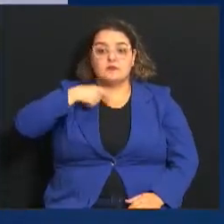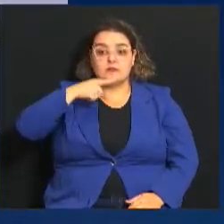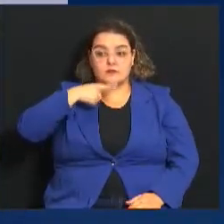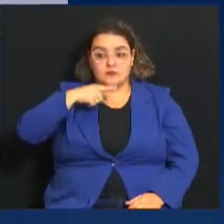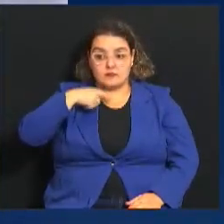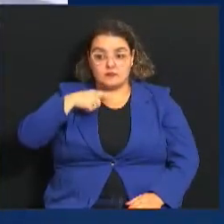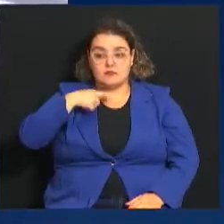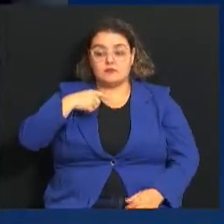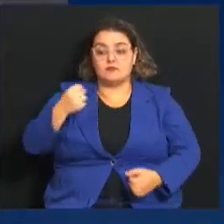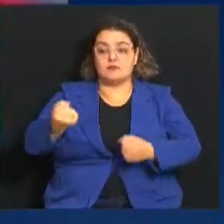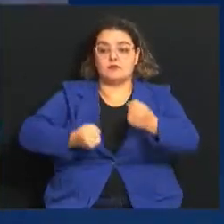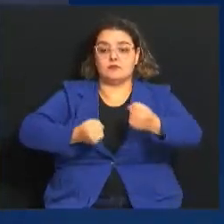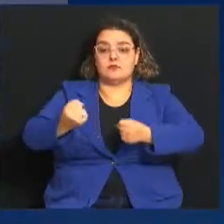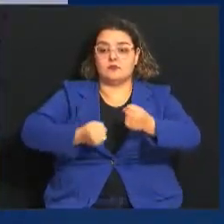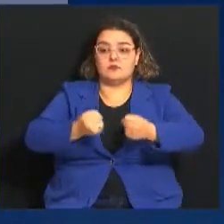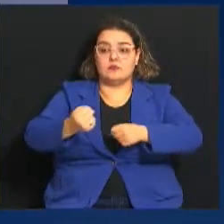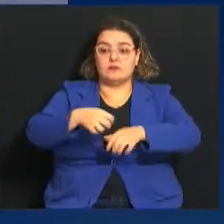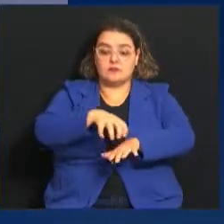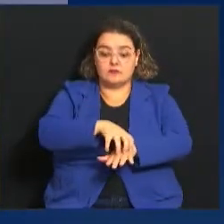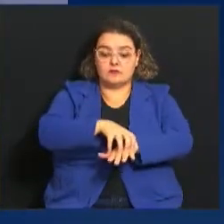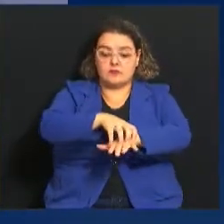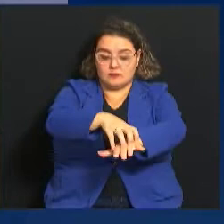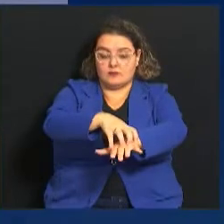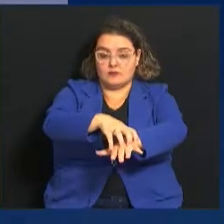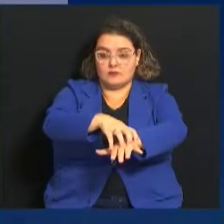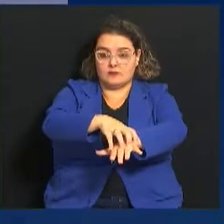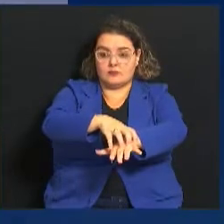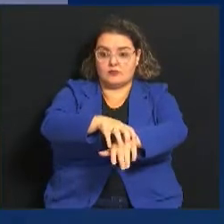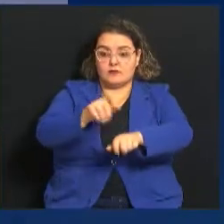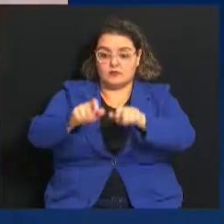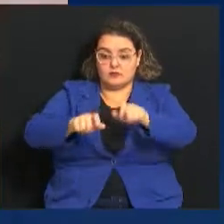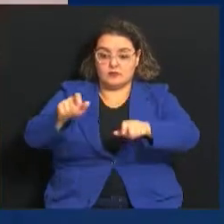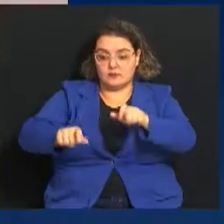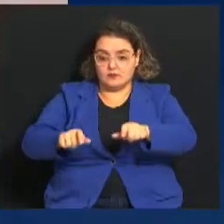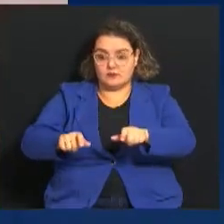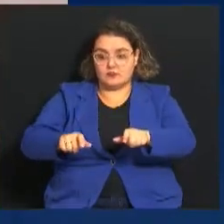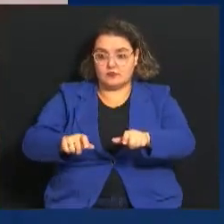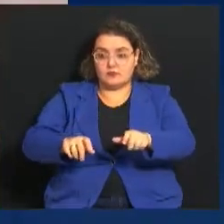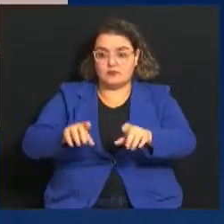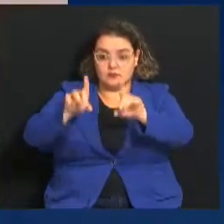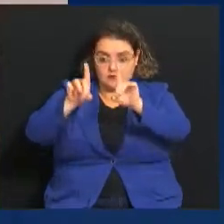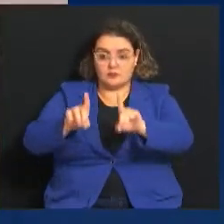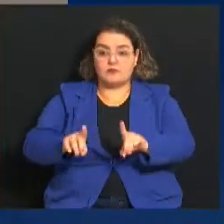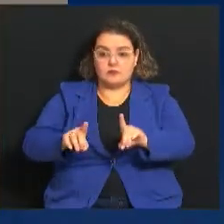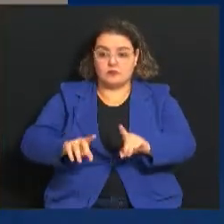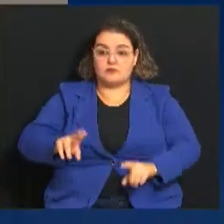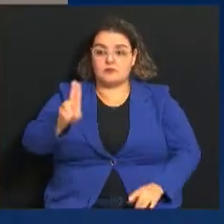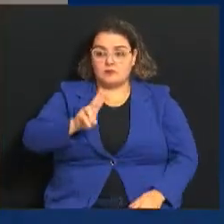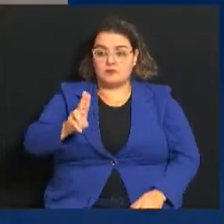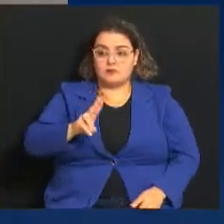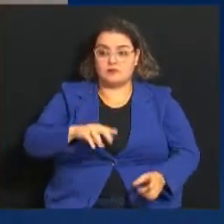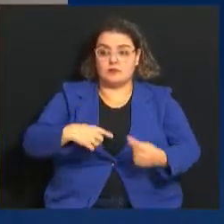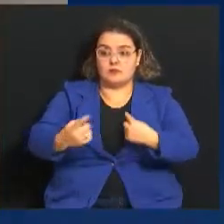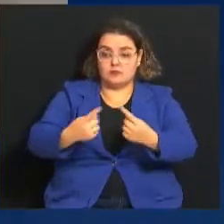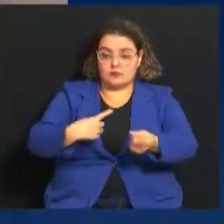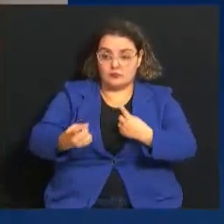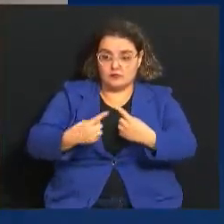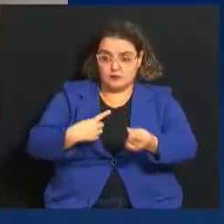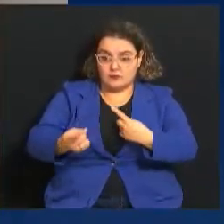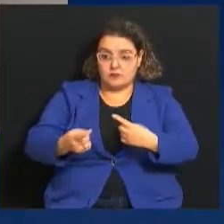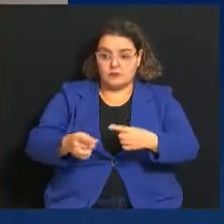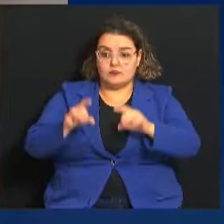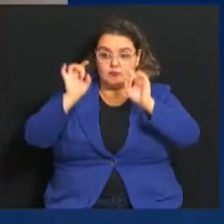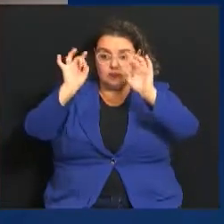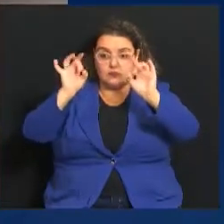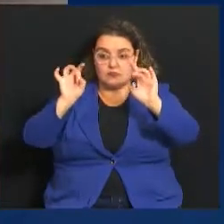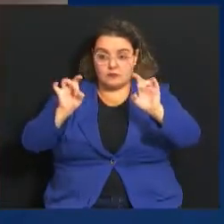que transportam passageiros com necessidades especiais utilizem as faixas e os corredores exclusivos